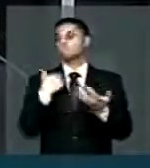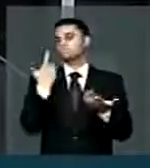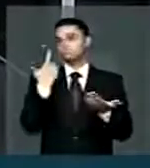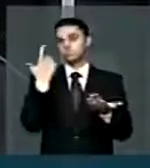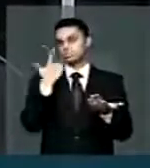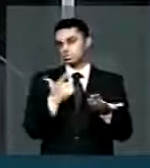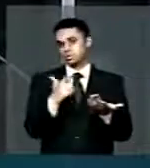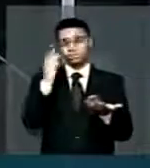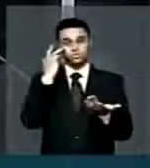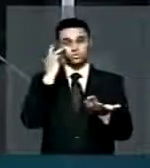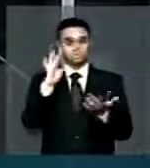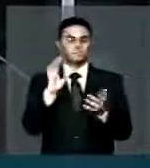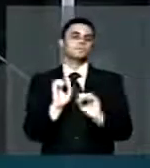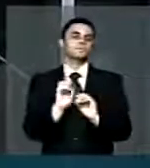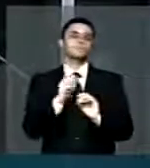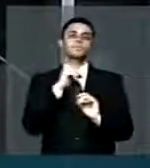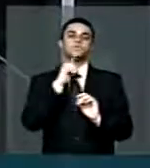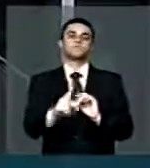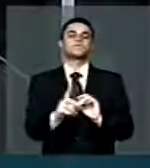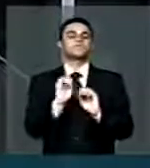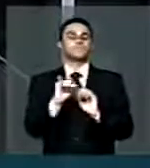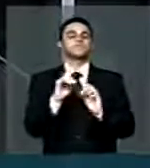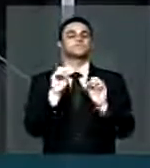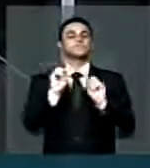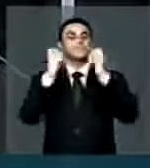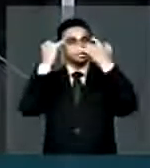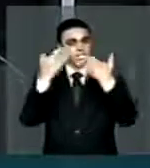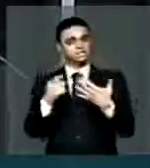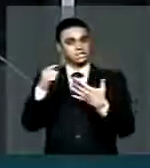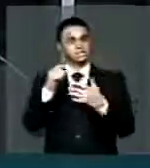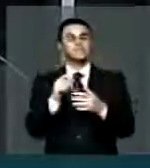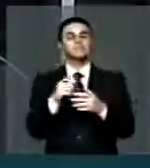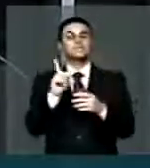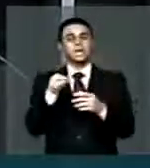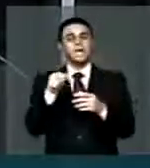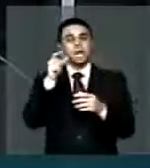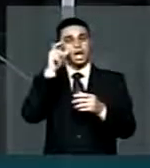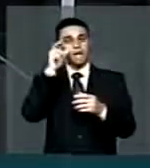que esclarecer esse assunto seja o interesse absoluto da